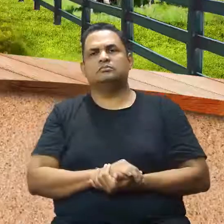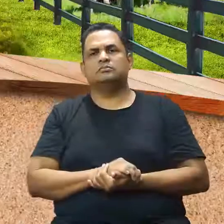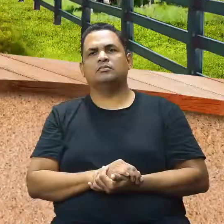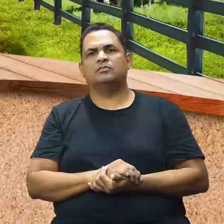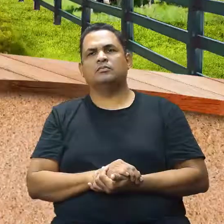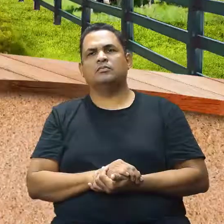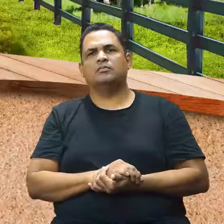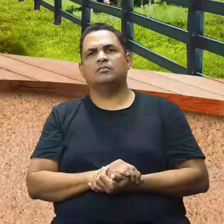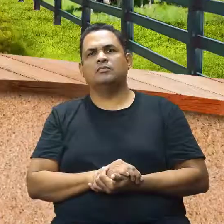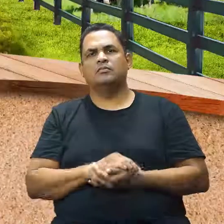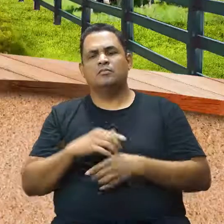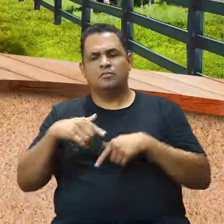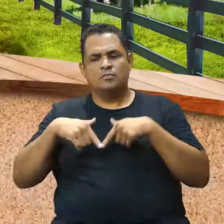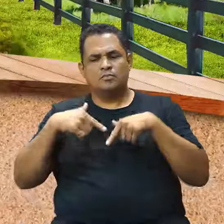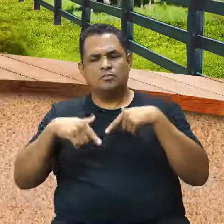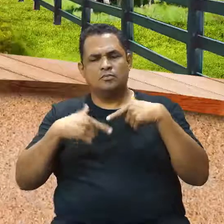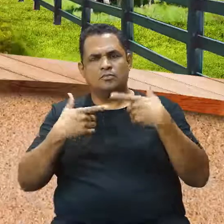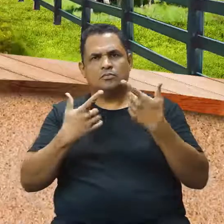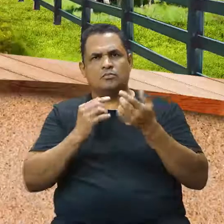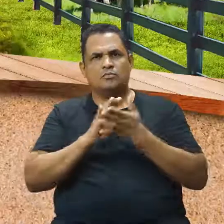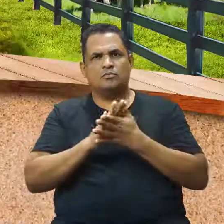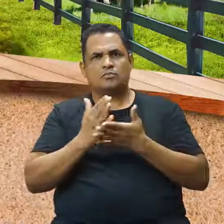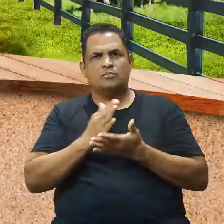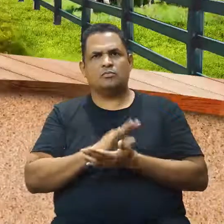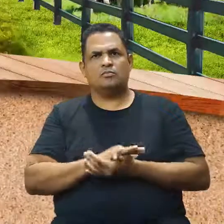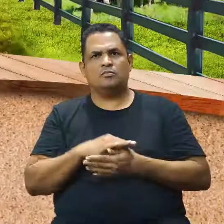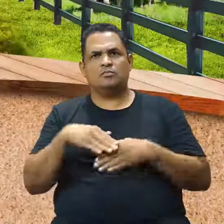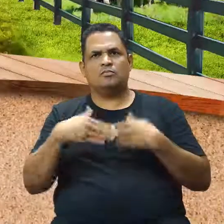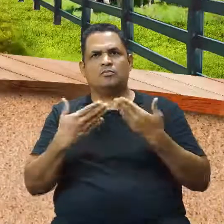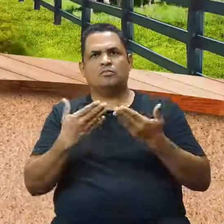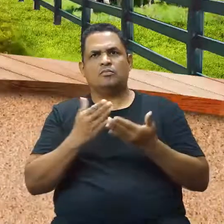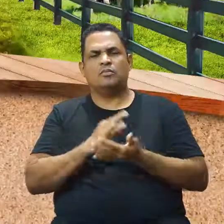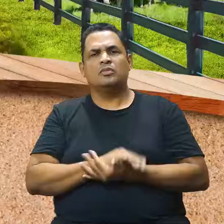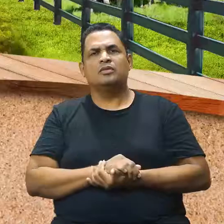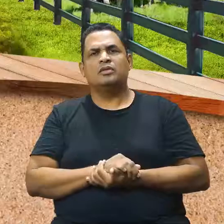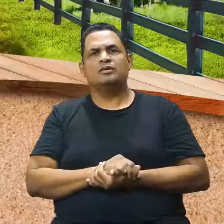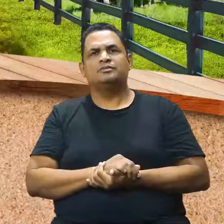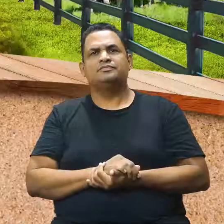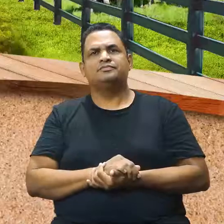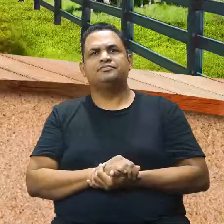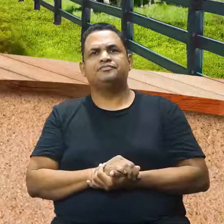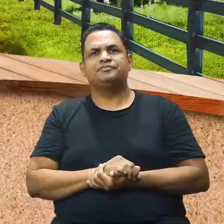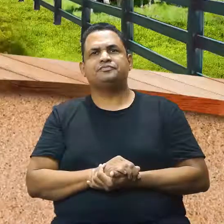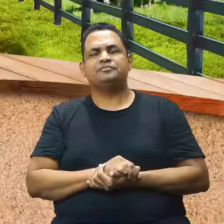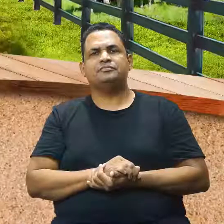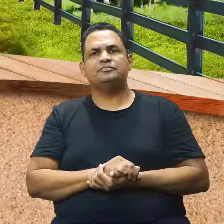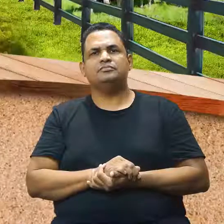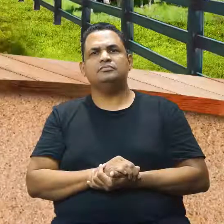a produção, que formigas? Quando nós estamos